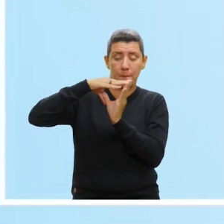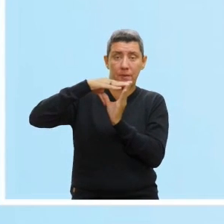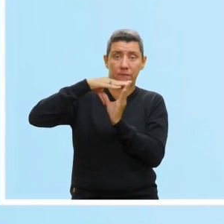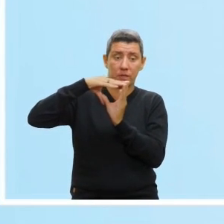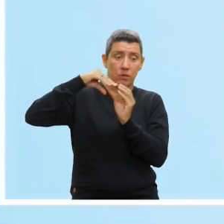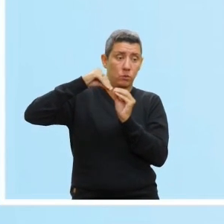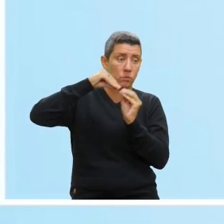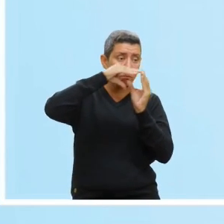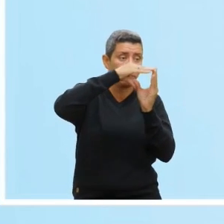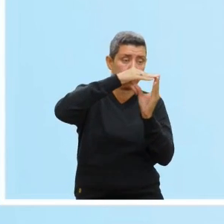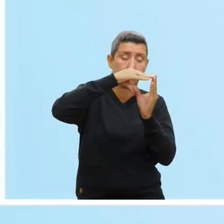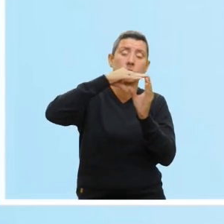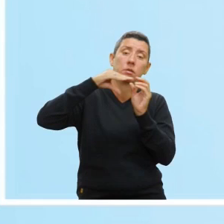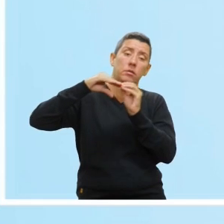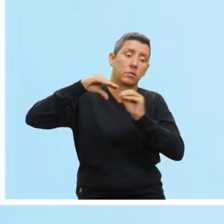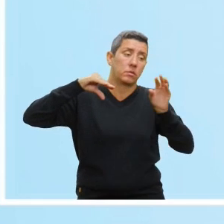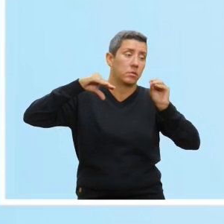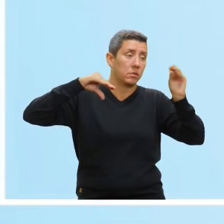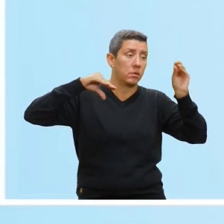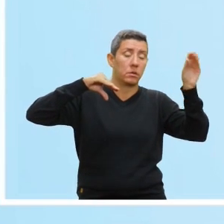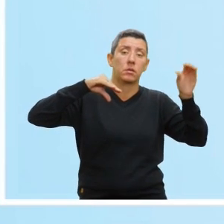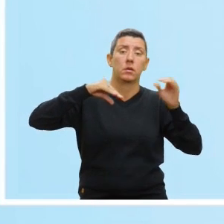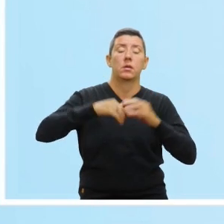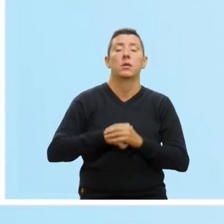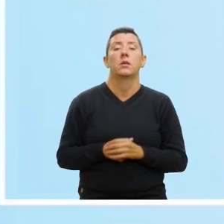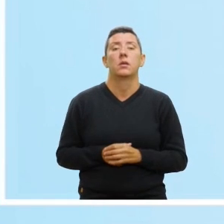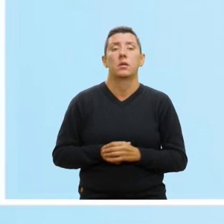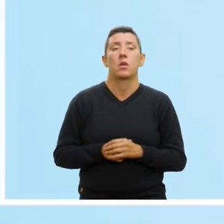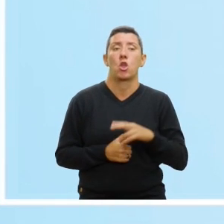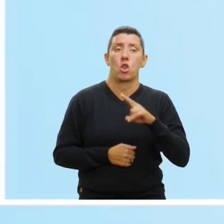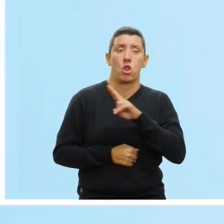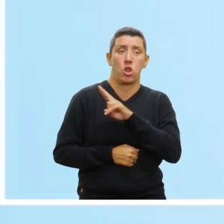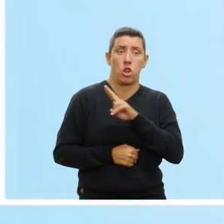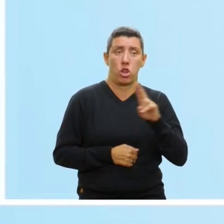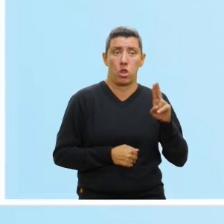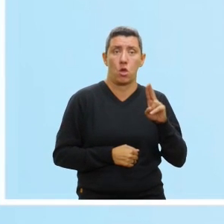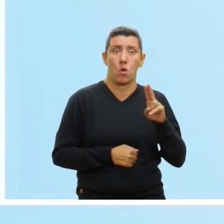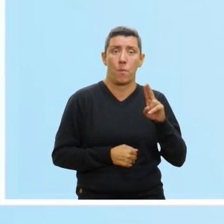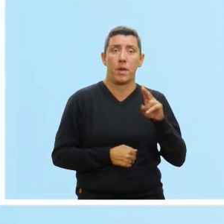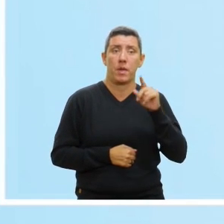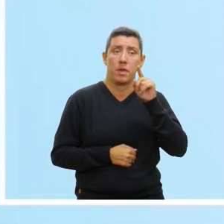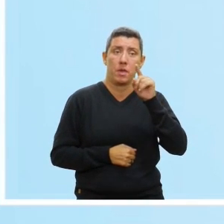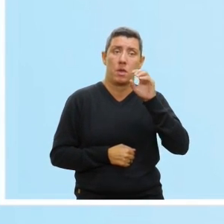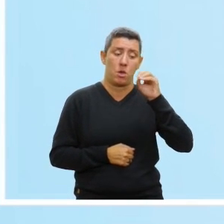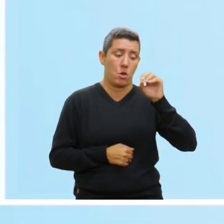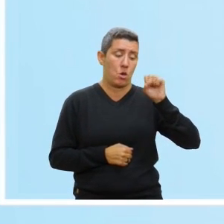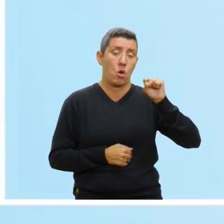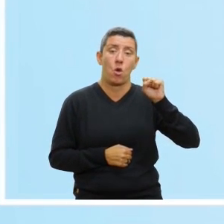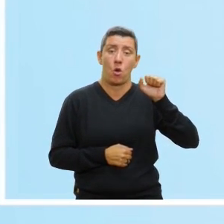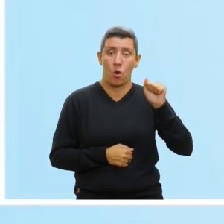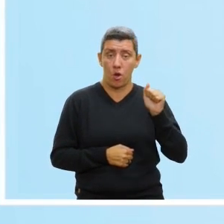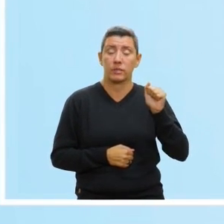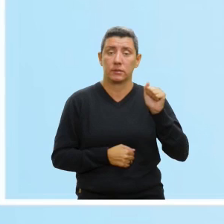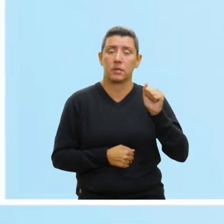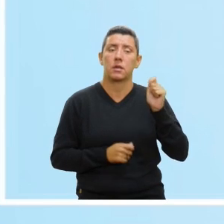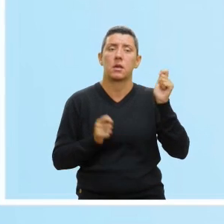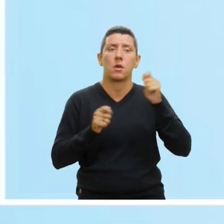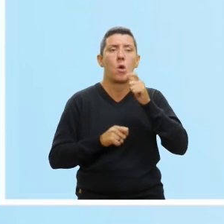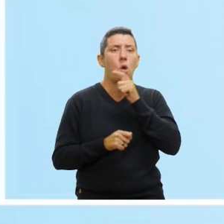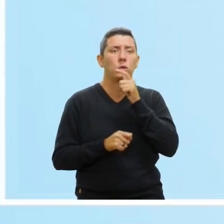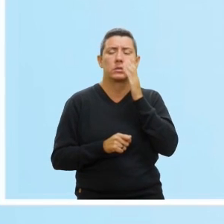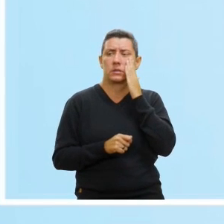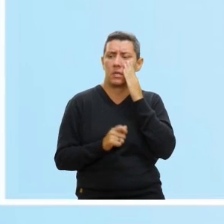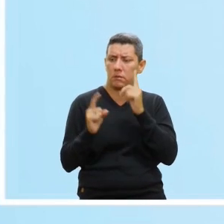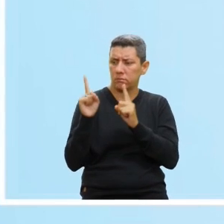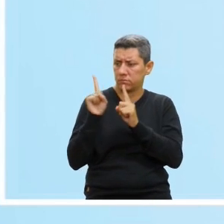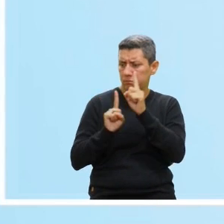unidade chamada OSA, tá? E esse OSA consegue ver no gráfico a potência de